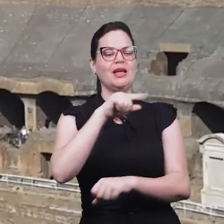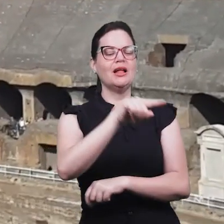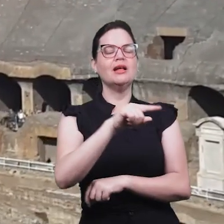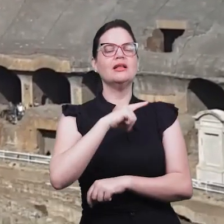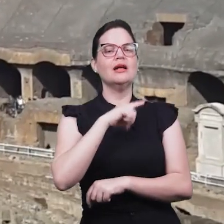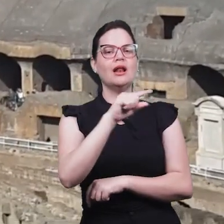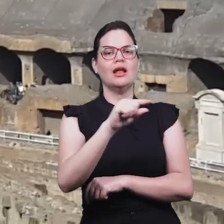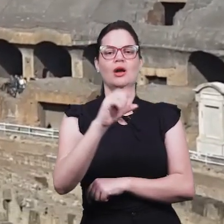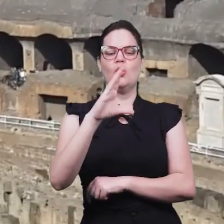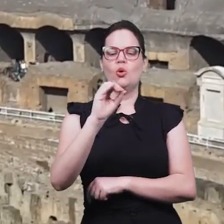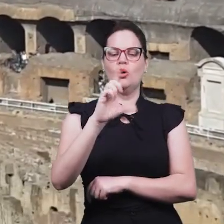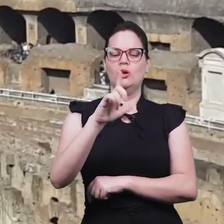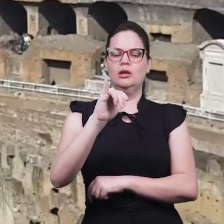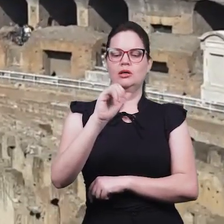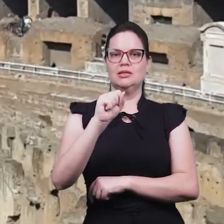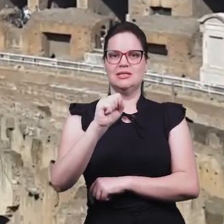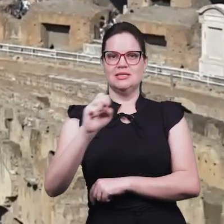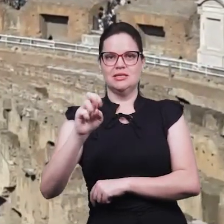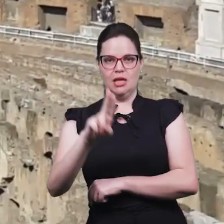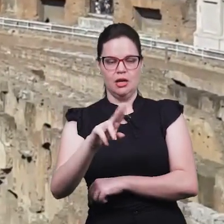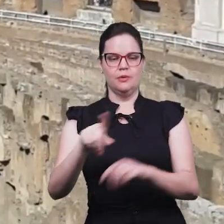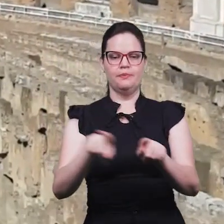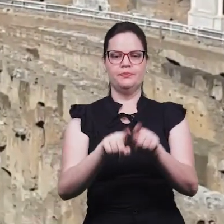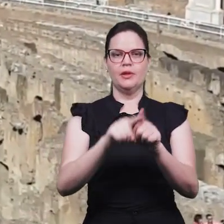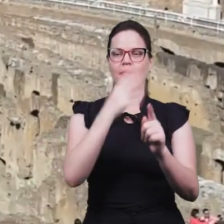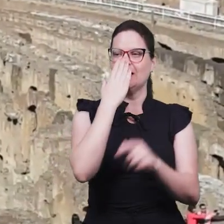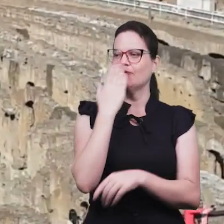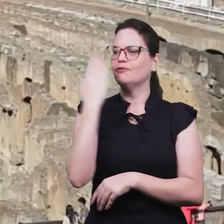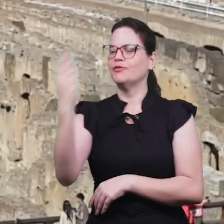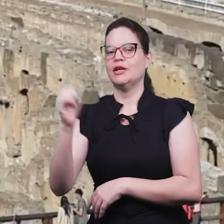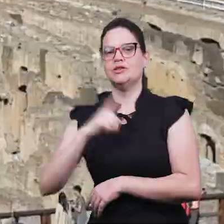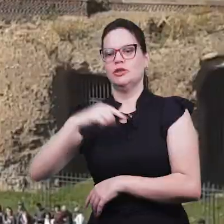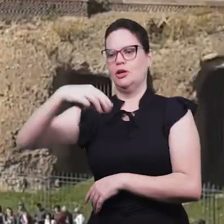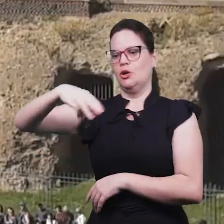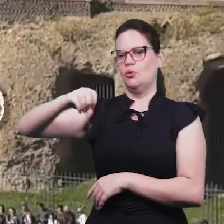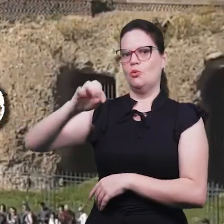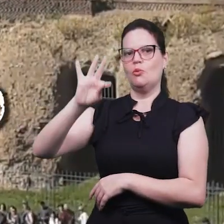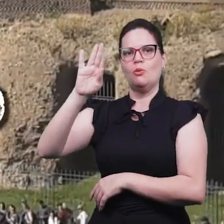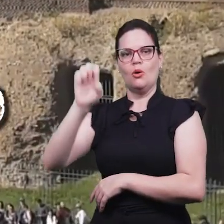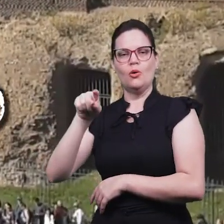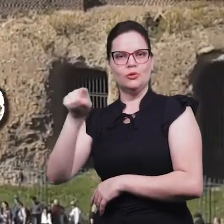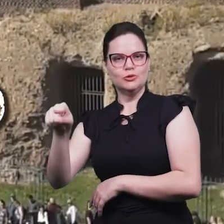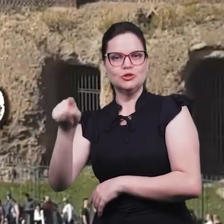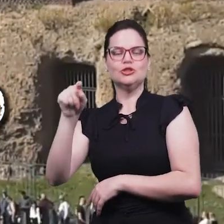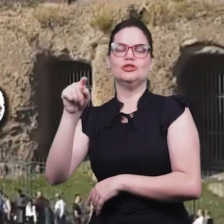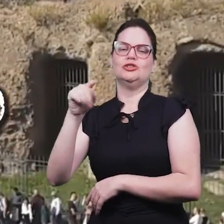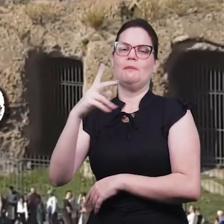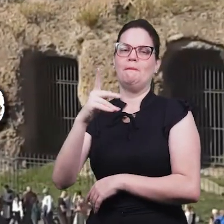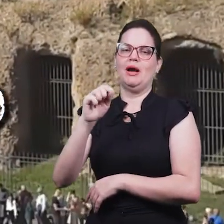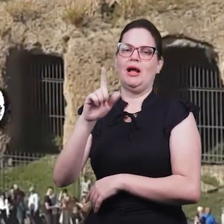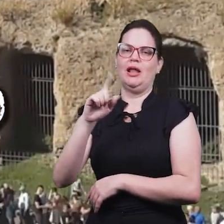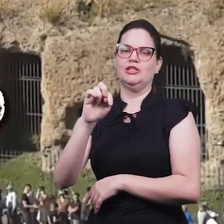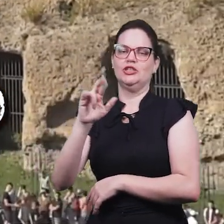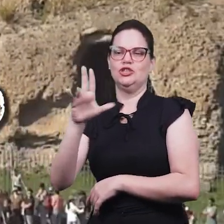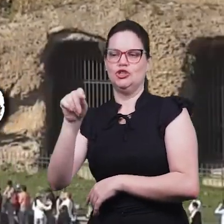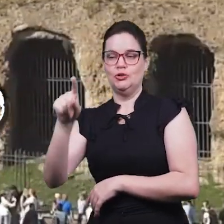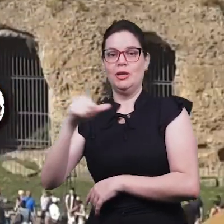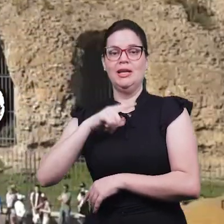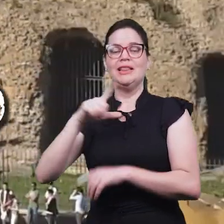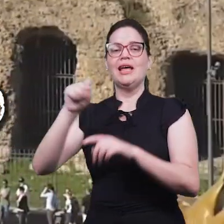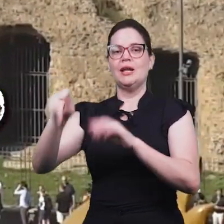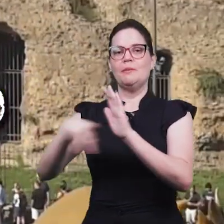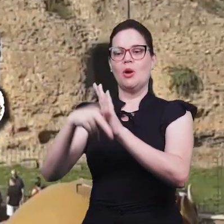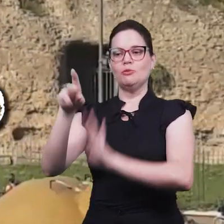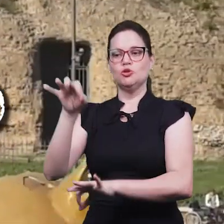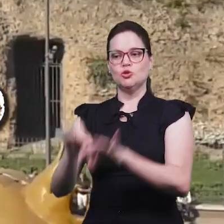importantes, Ali o Coliseu, na frente do Coliseu tem o Monte Palatino, onde tem o Fórum Romano,